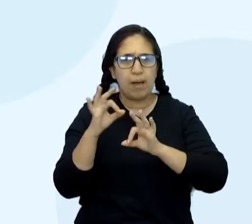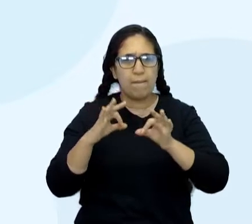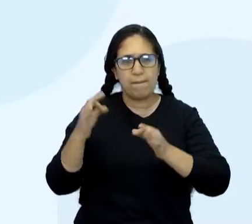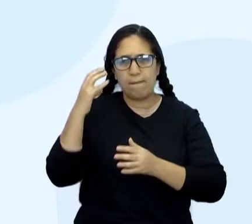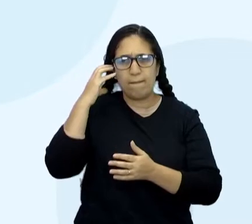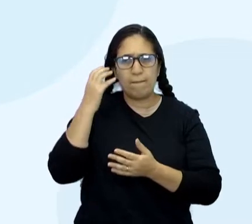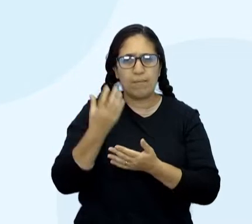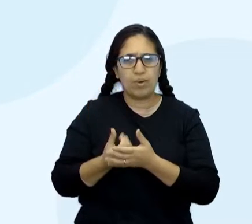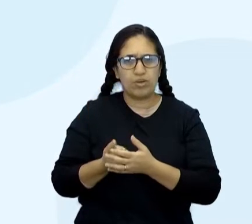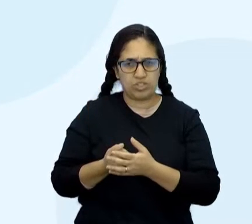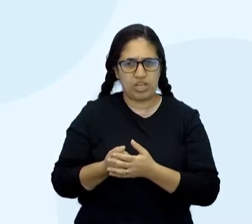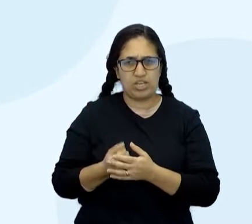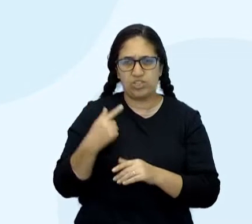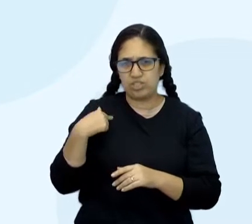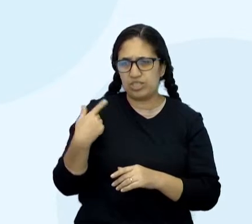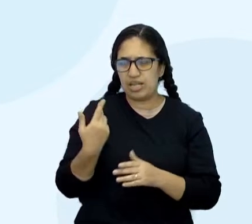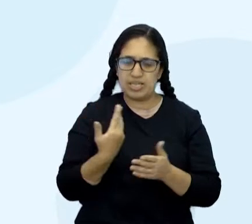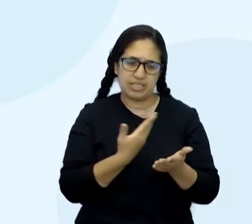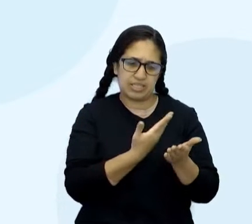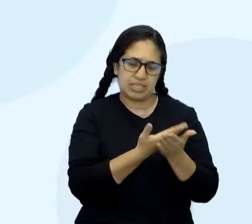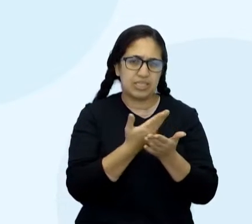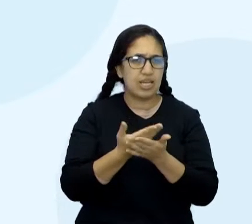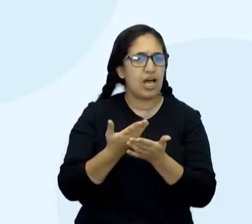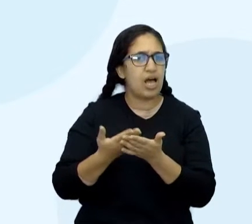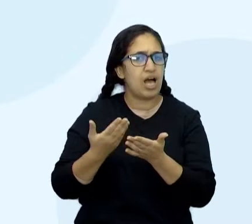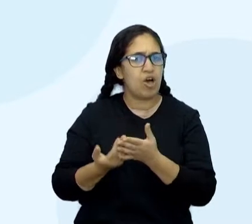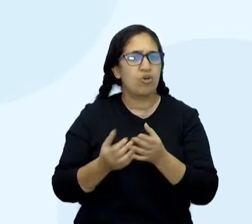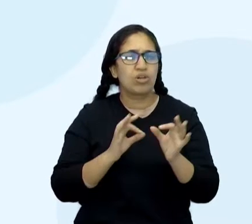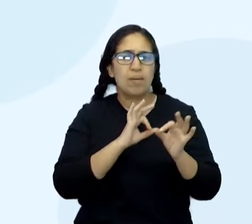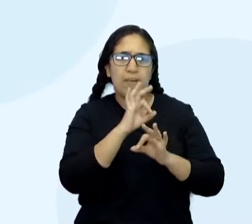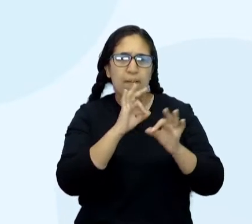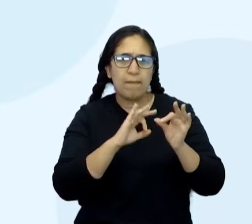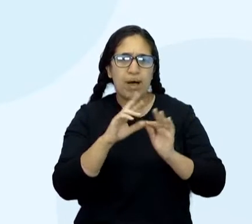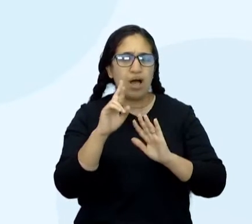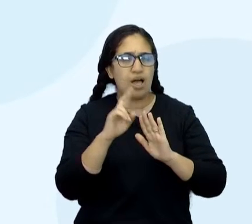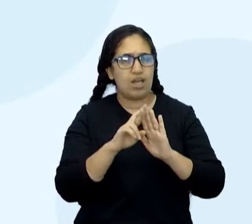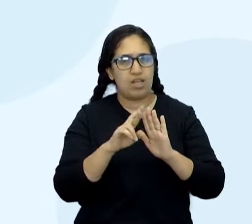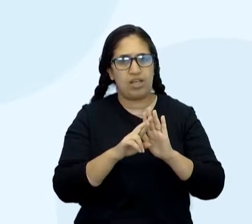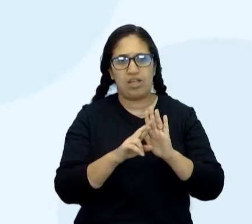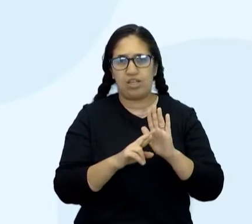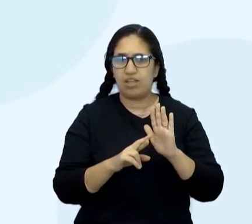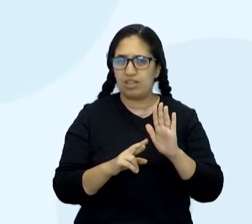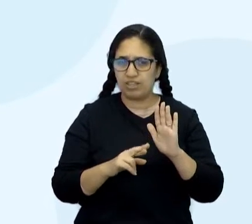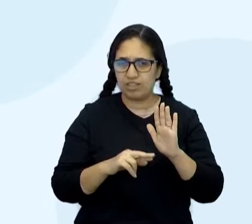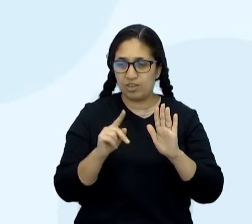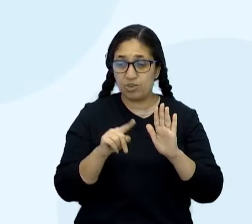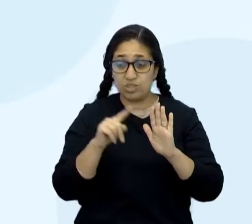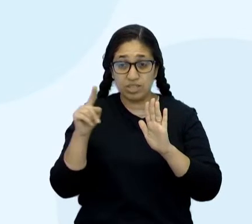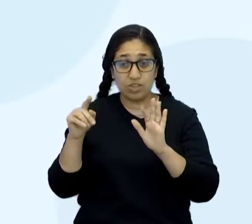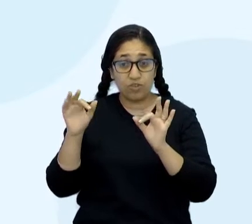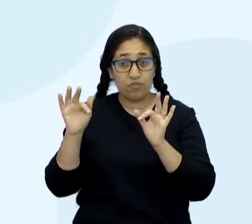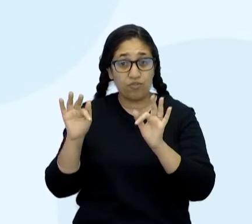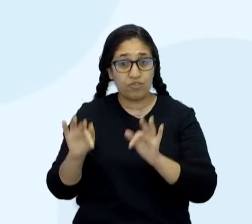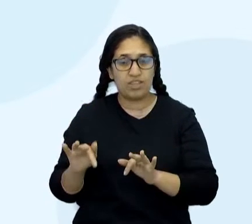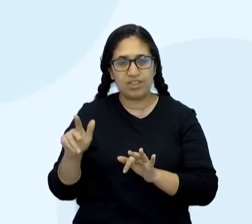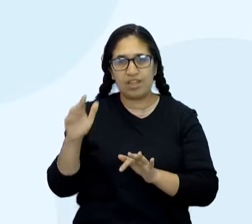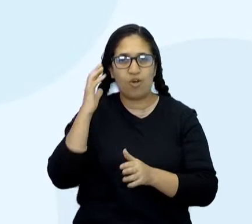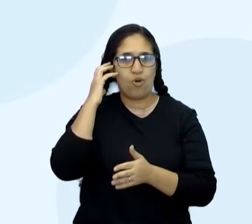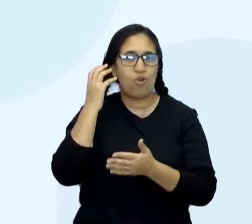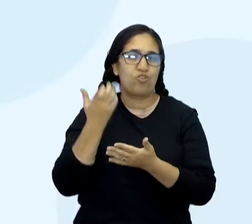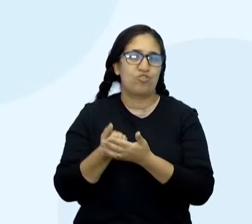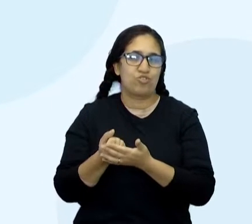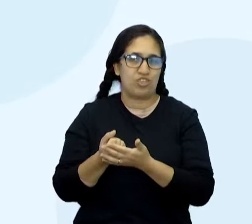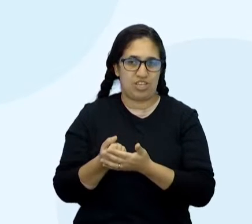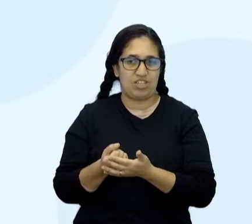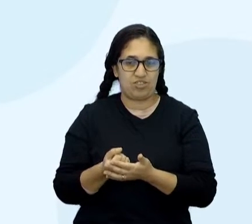Então, nessas primeiras aulas, a gente está tentando construir um roteiro, ao final queremos gravar um podcast. E hoje a gente